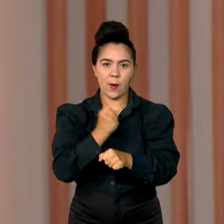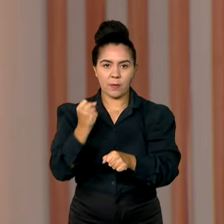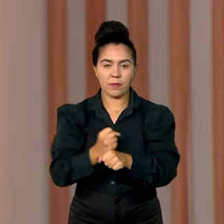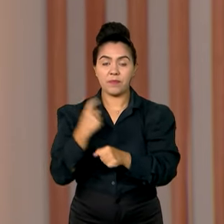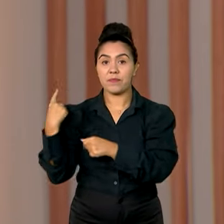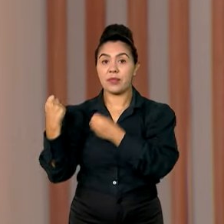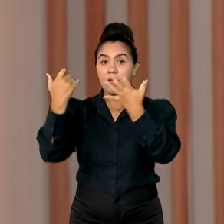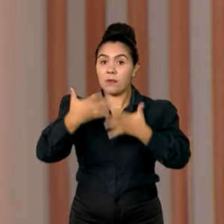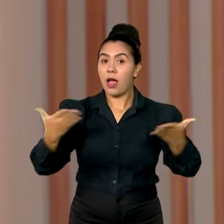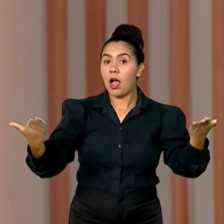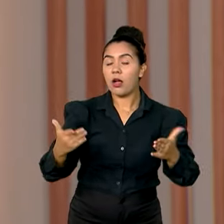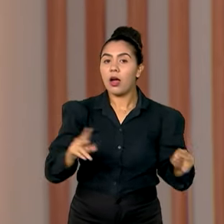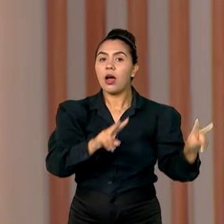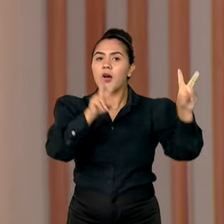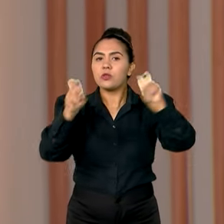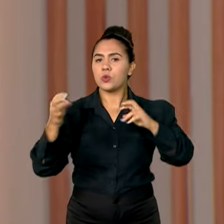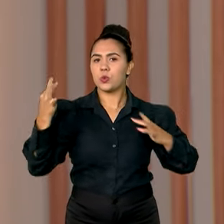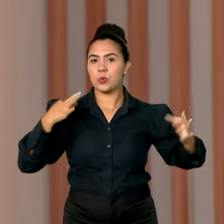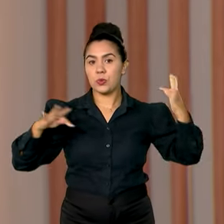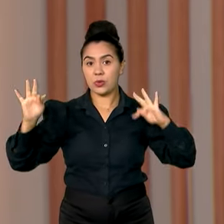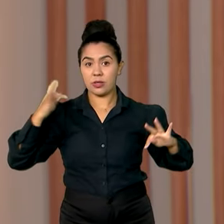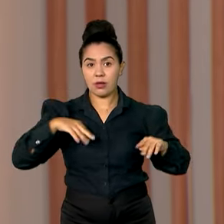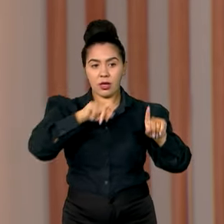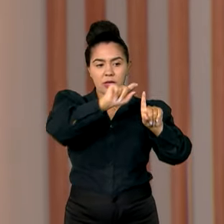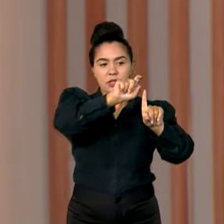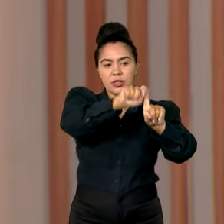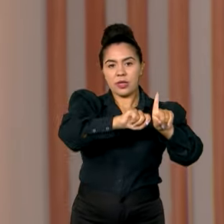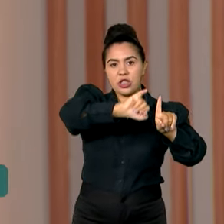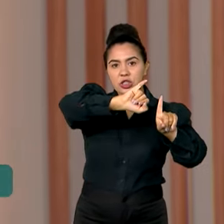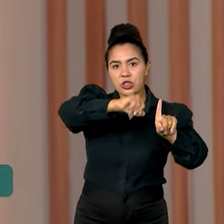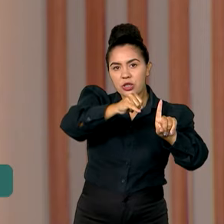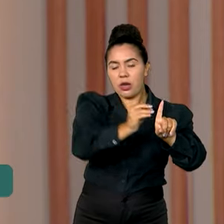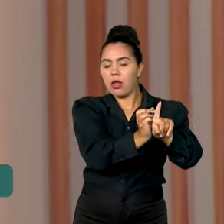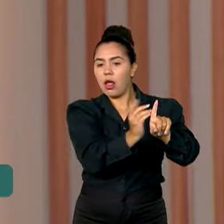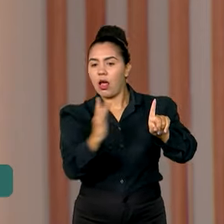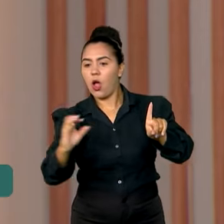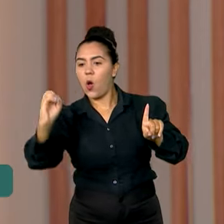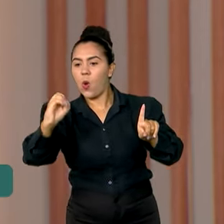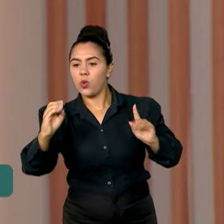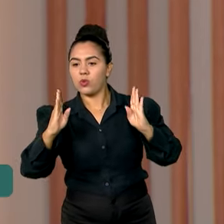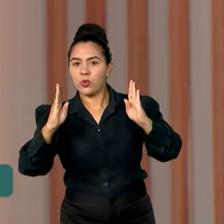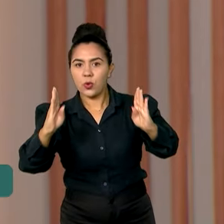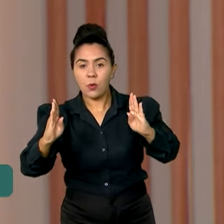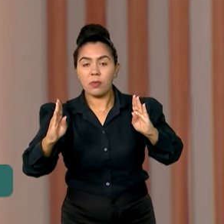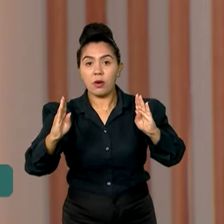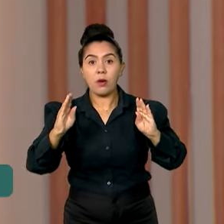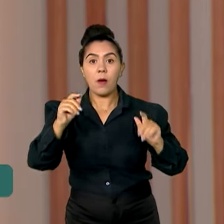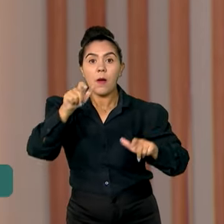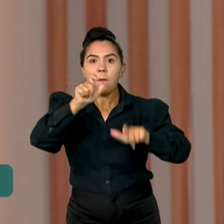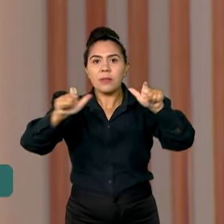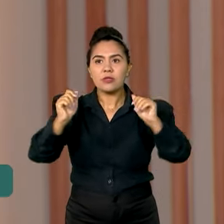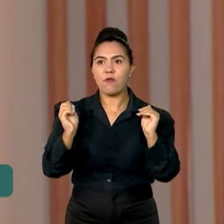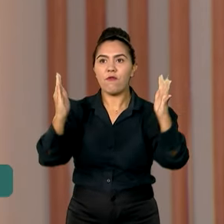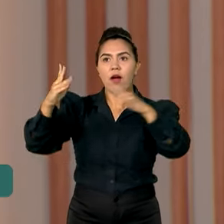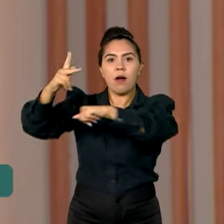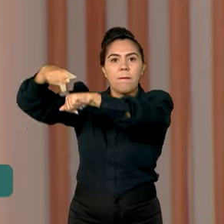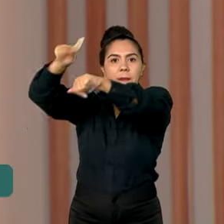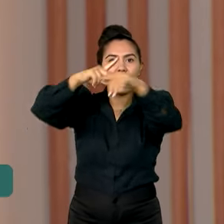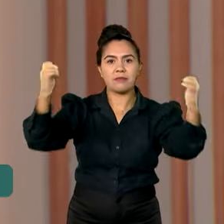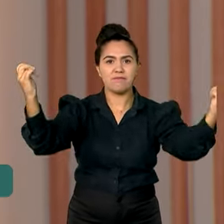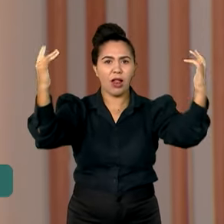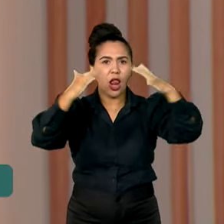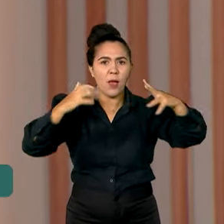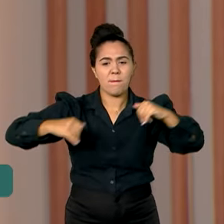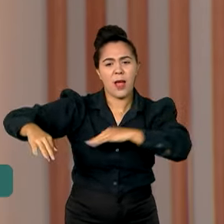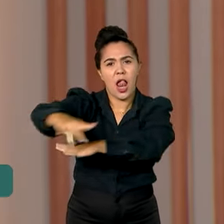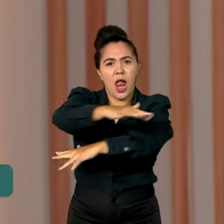agora é turismo. De janeiro a outubro deste ano, os visitantes estrangeiros deixaram por aqui US$6 bilhões, o